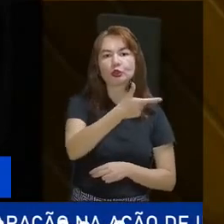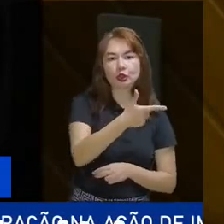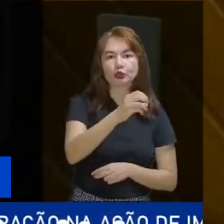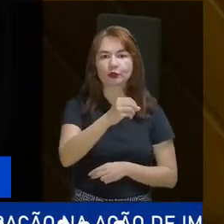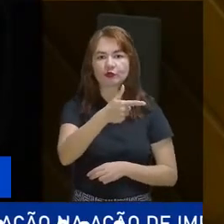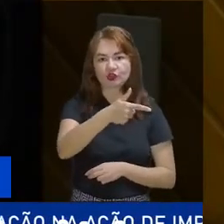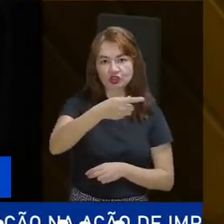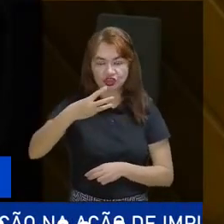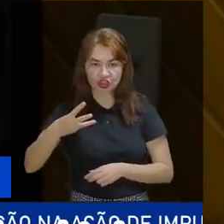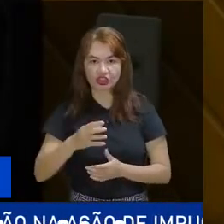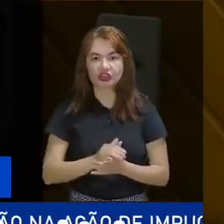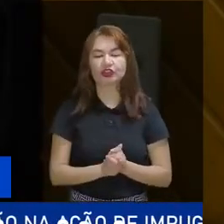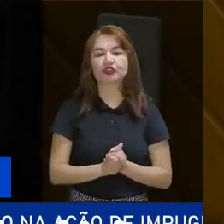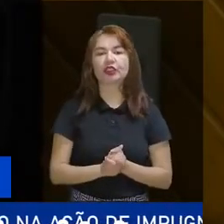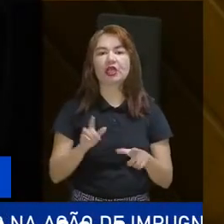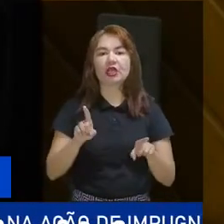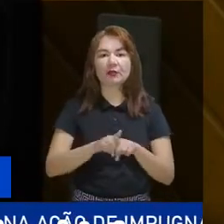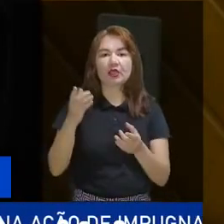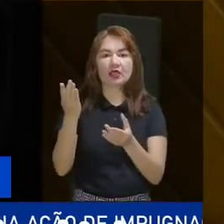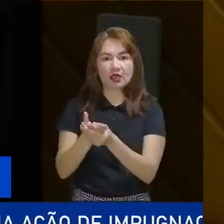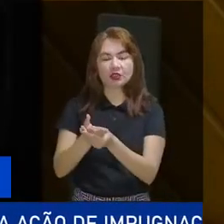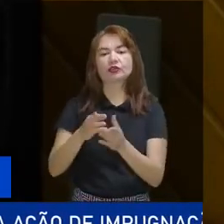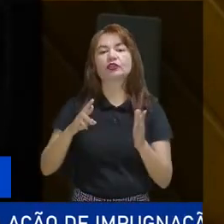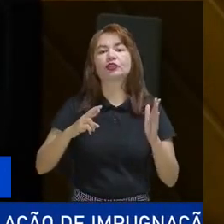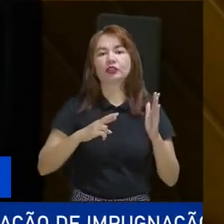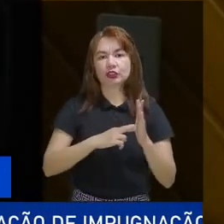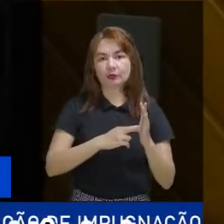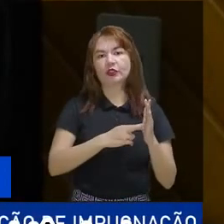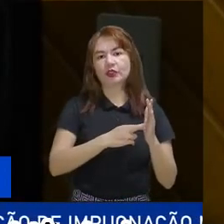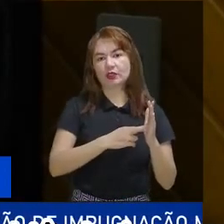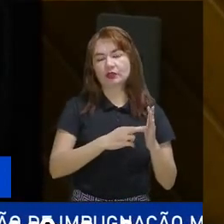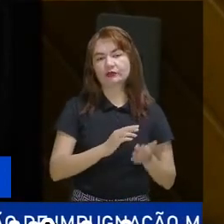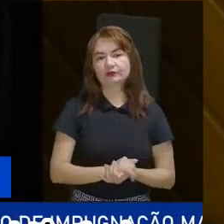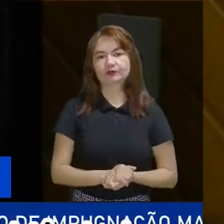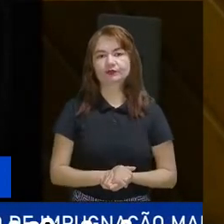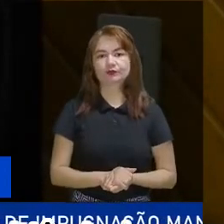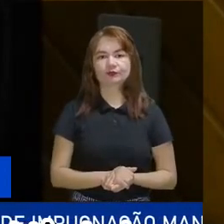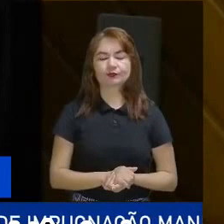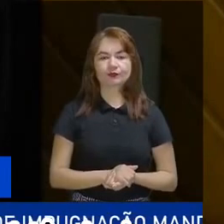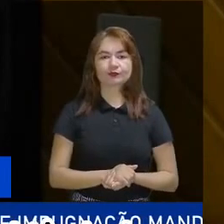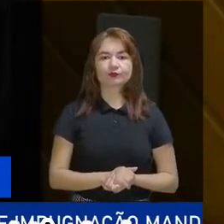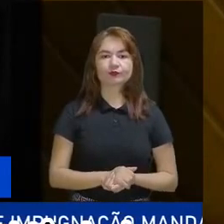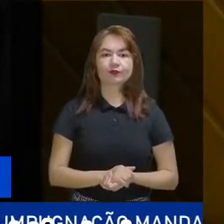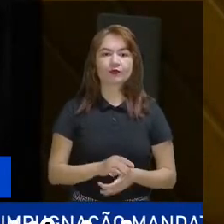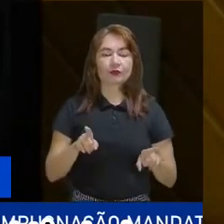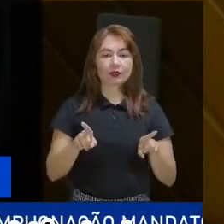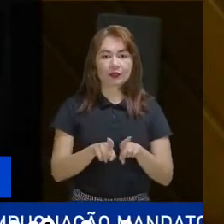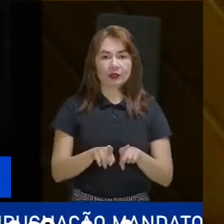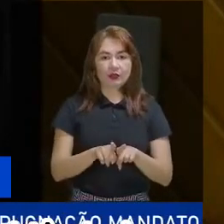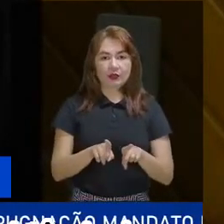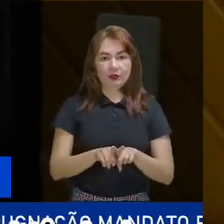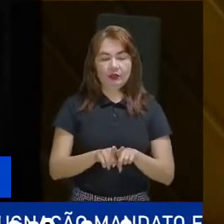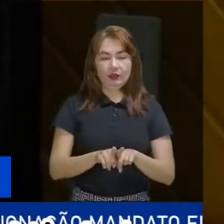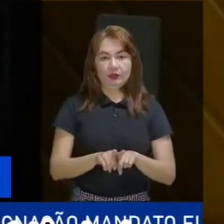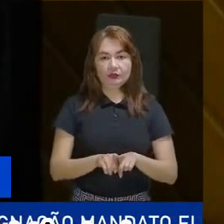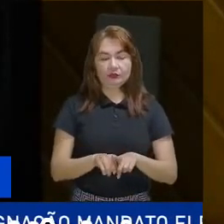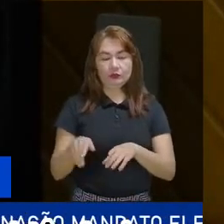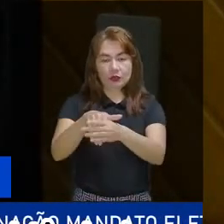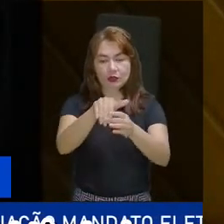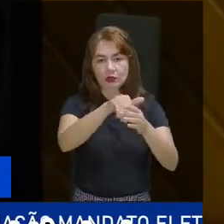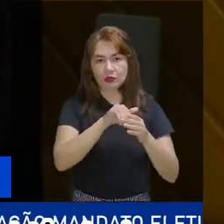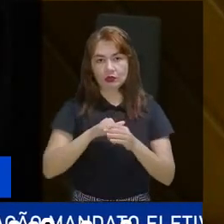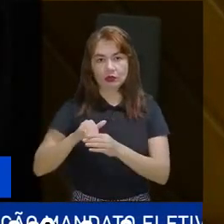redistribuição por prevenção dos presentes autos à minha relatoria. Sustenta ainda que a obscuridade do acordo